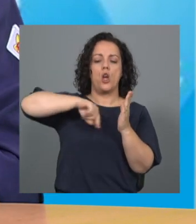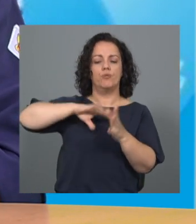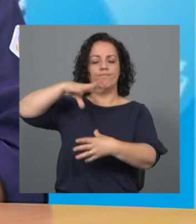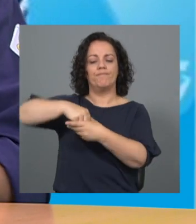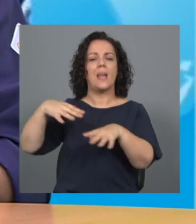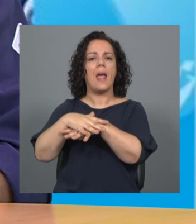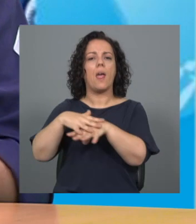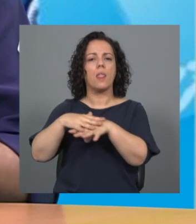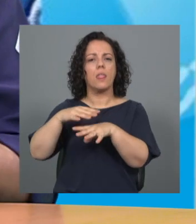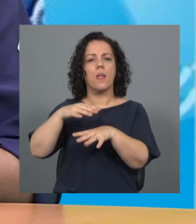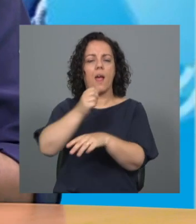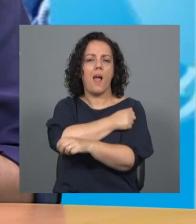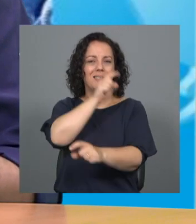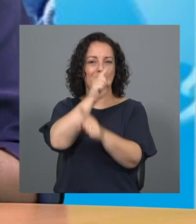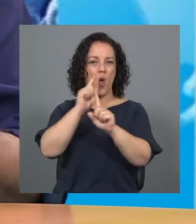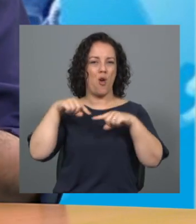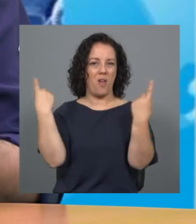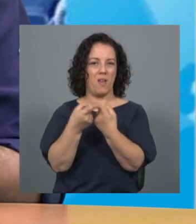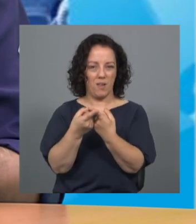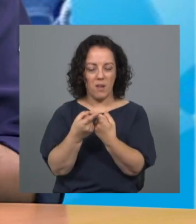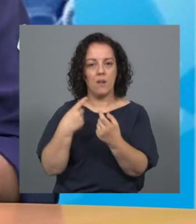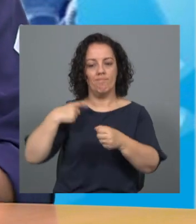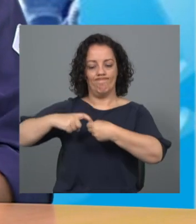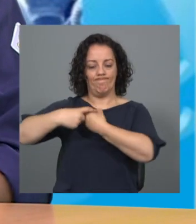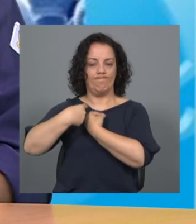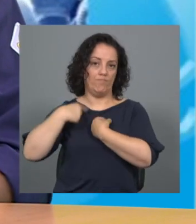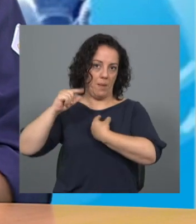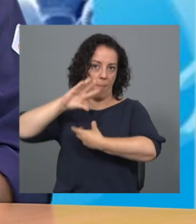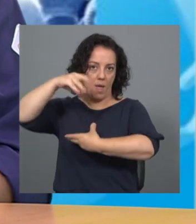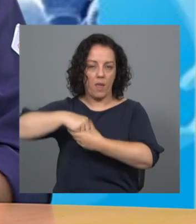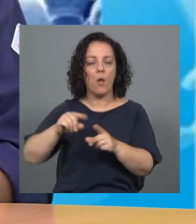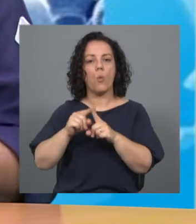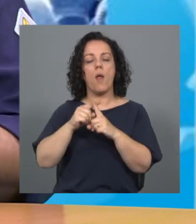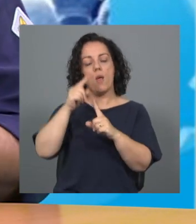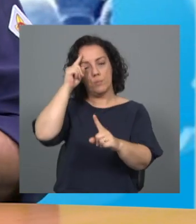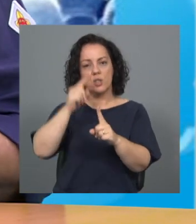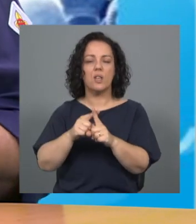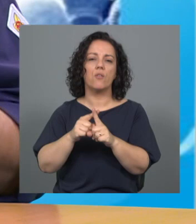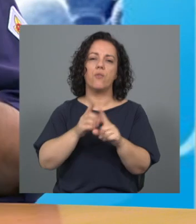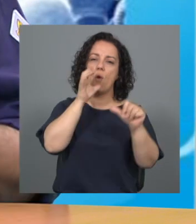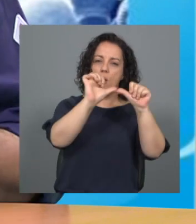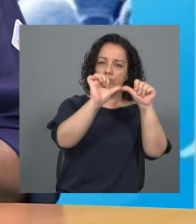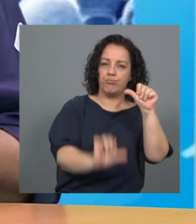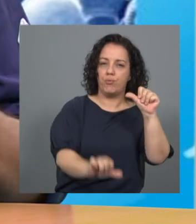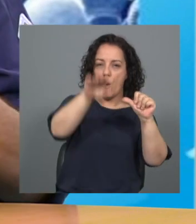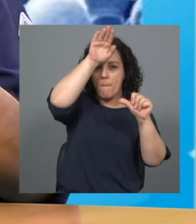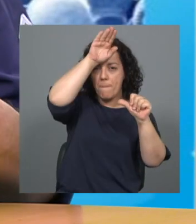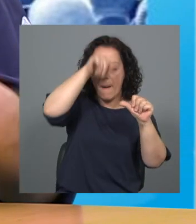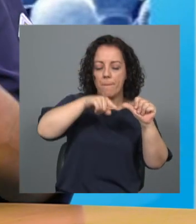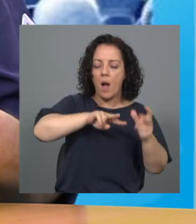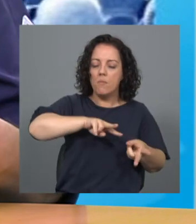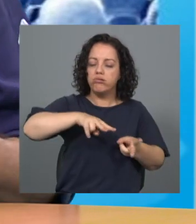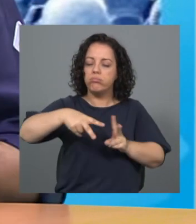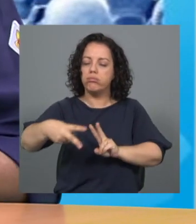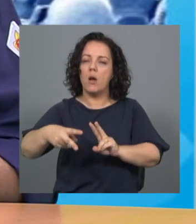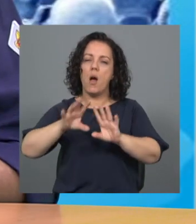outras organizações cristãs este trabalho e aprofundamento da mensagem de Laudato Si, que tem uma dimensão extraordinária e que obriga